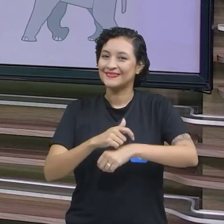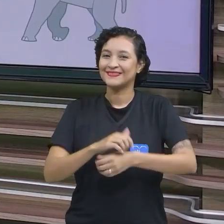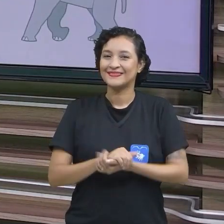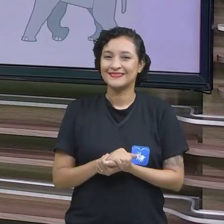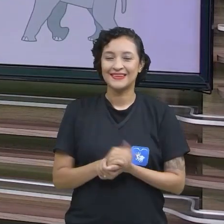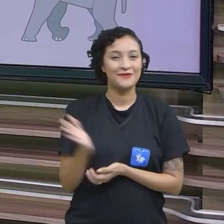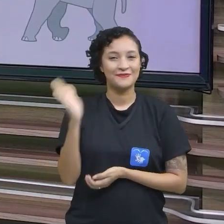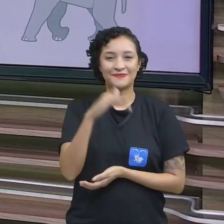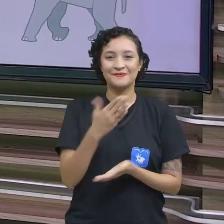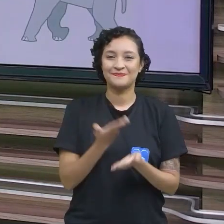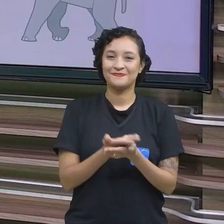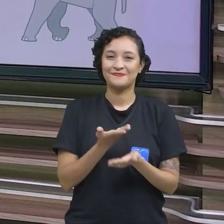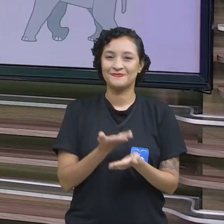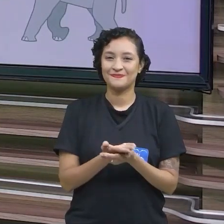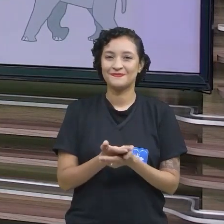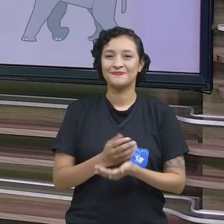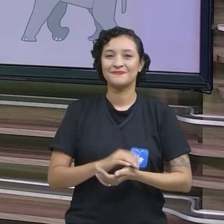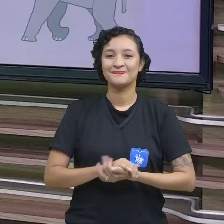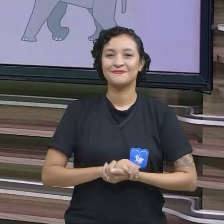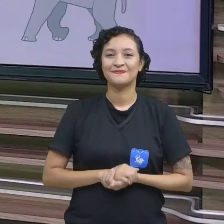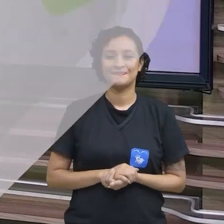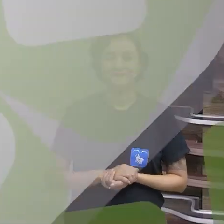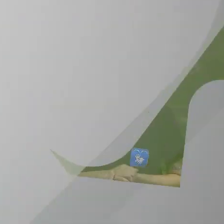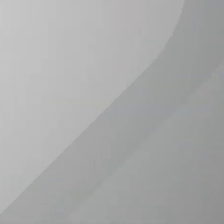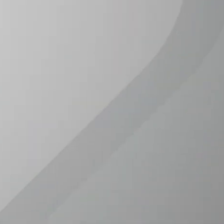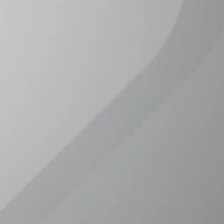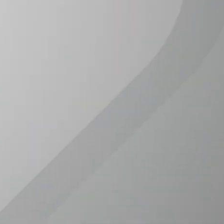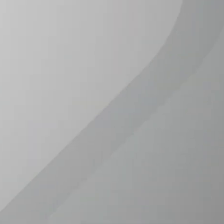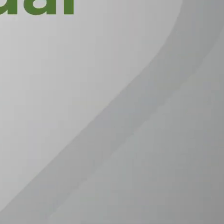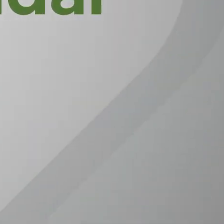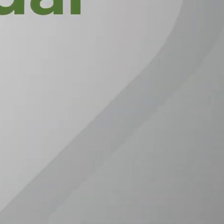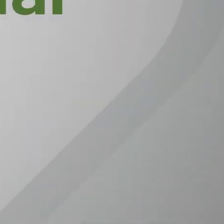Vamos estudar! É hora de estudar. Vamos lá?